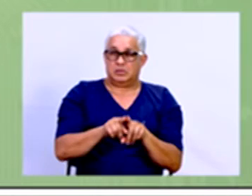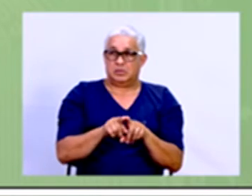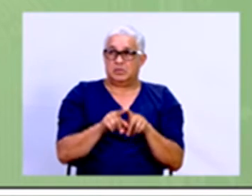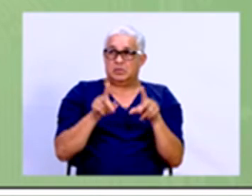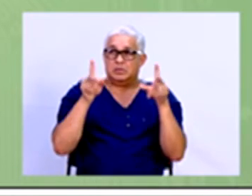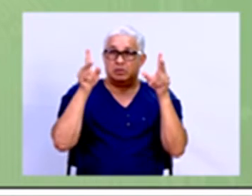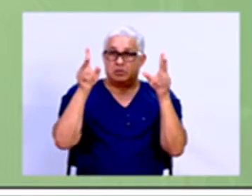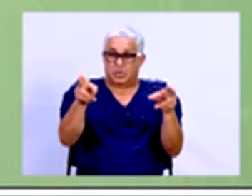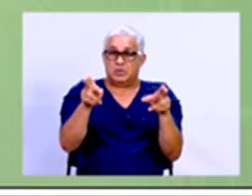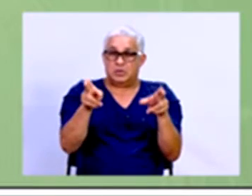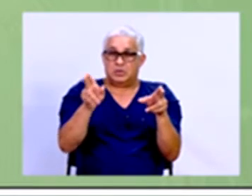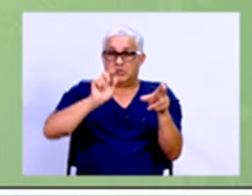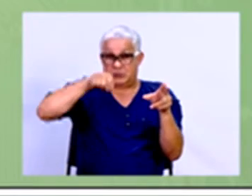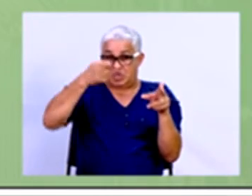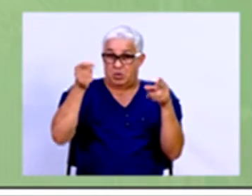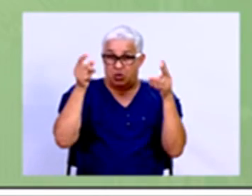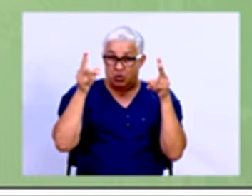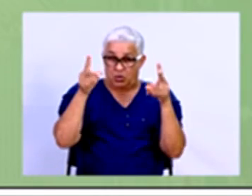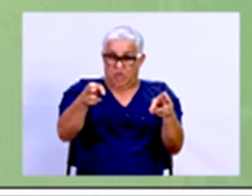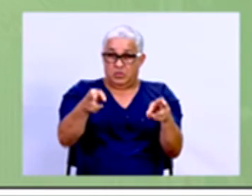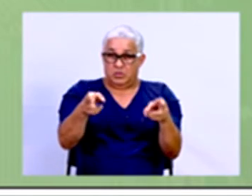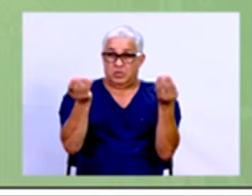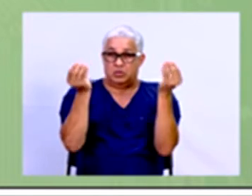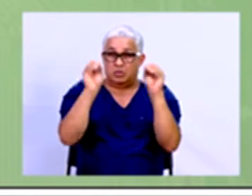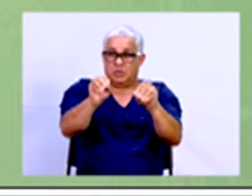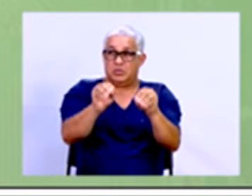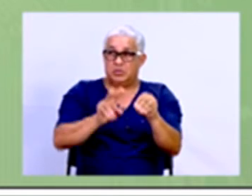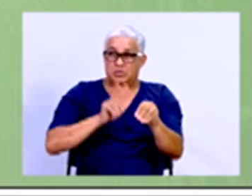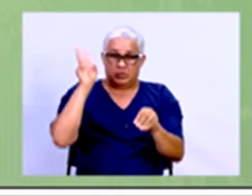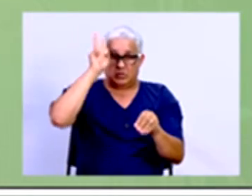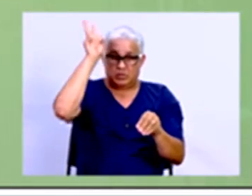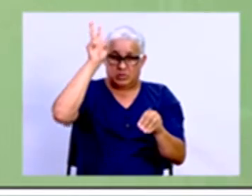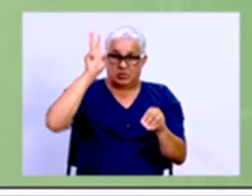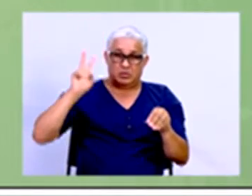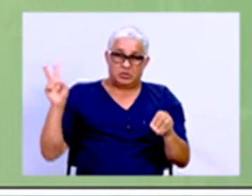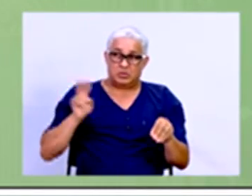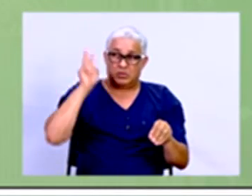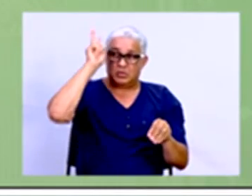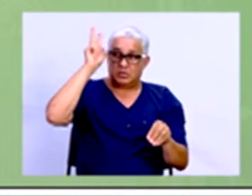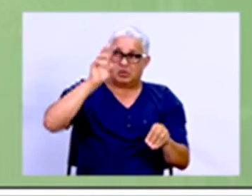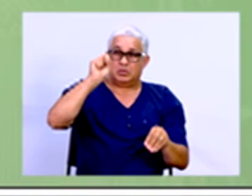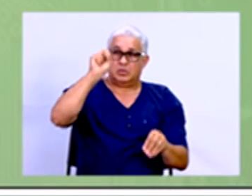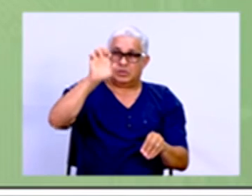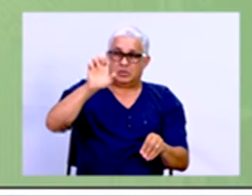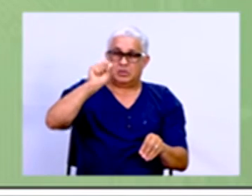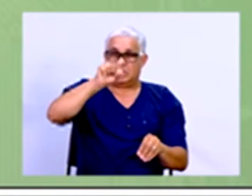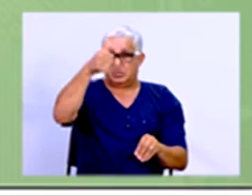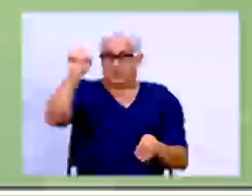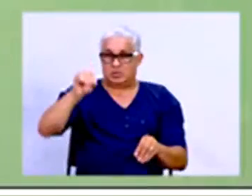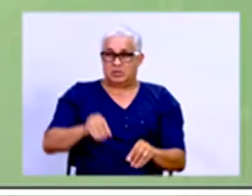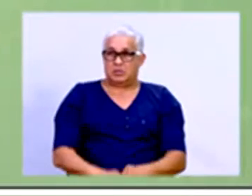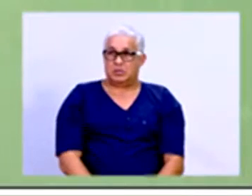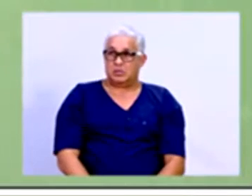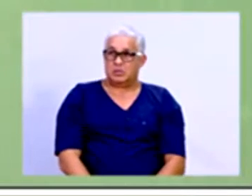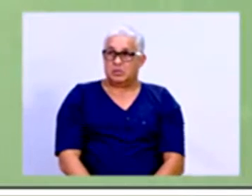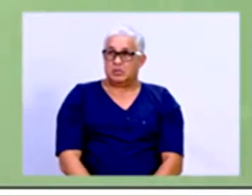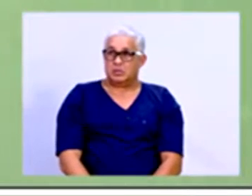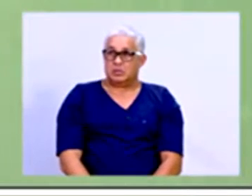vai receber o valor dessa sessão. Percebam que todas elas têm esse mesmo padrão. Tá?